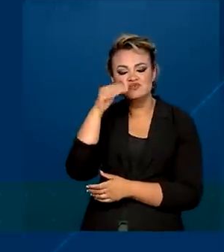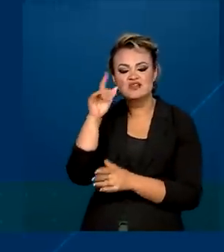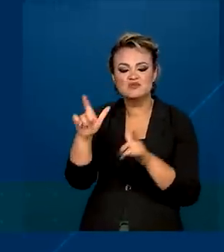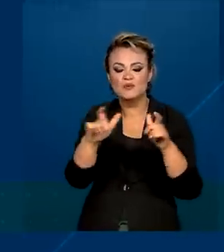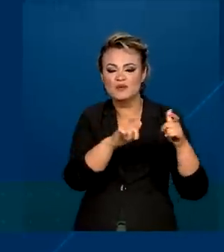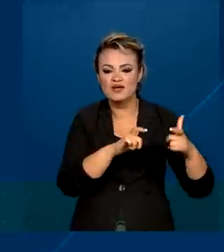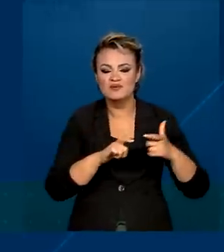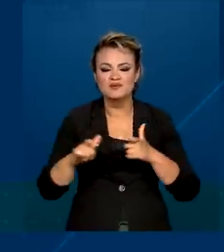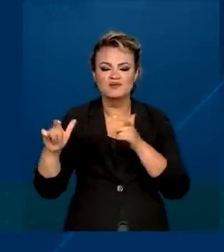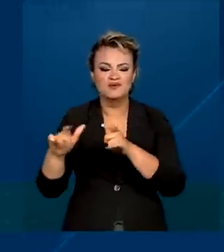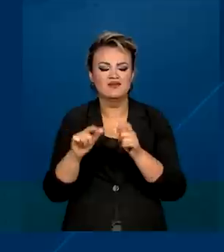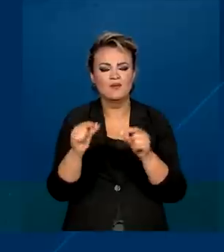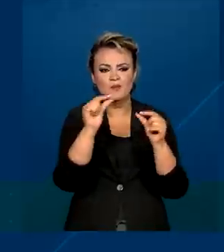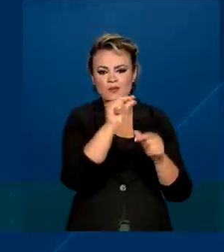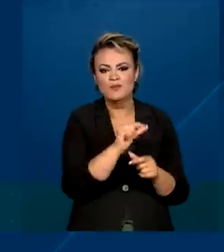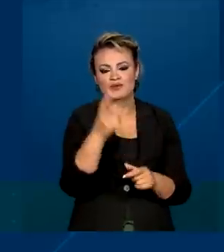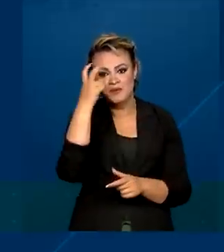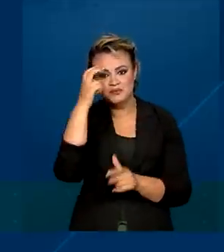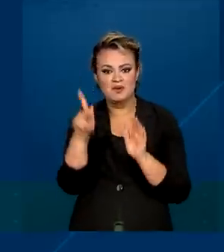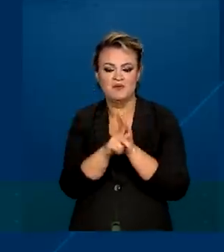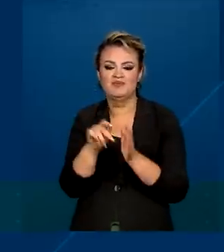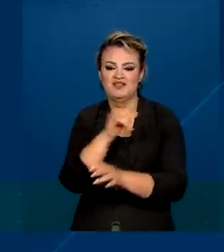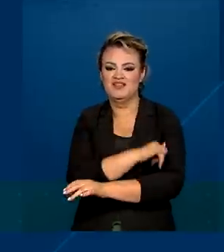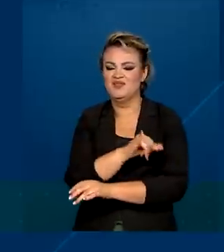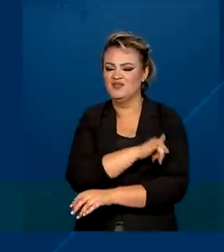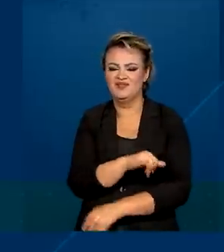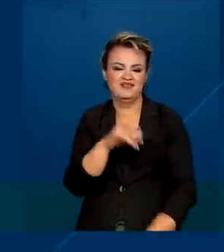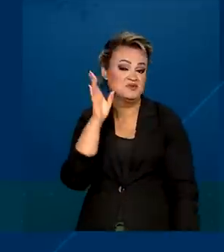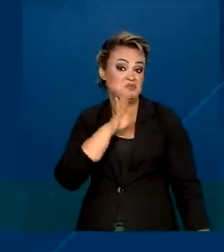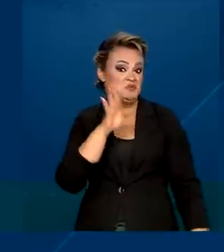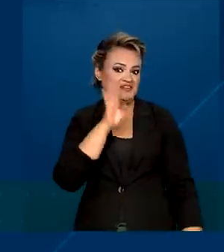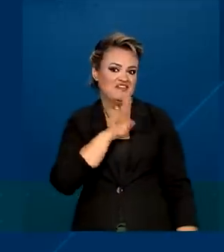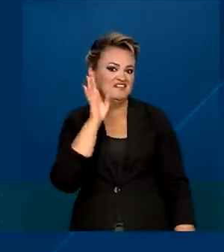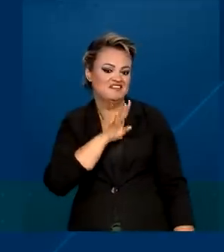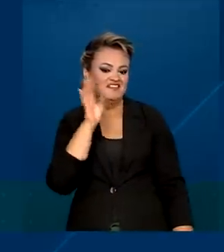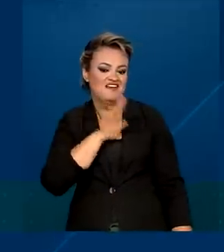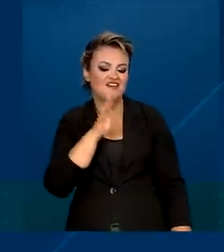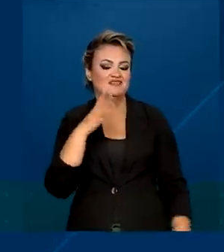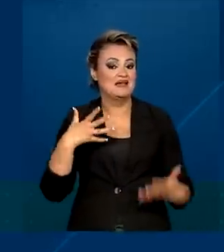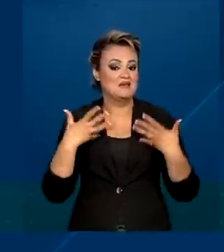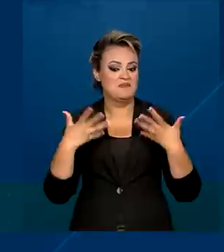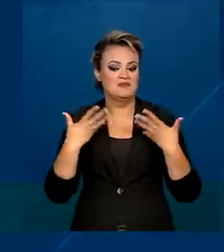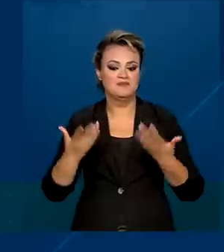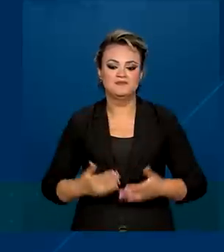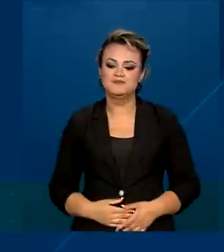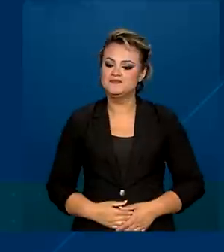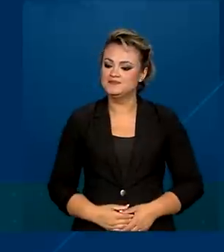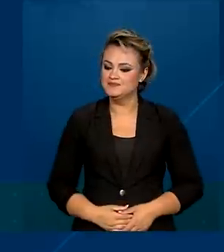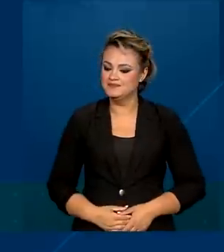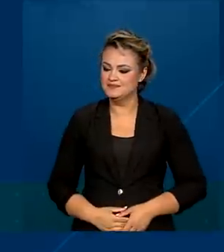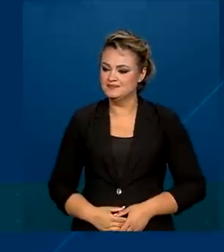os lugares e um pouco de toda a cultura carioca que acho Super Interessante super alegre